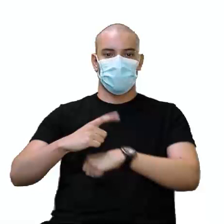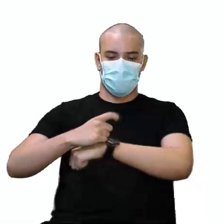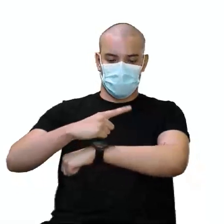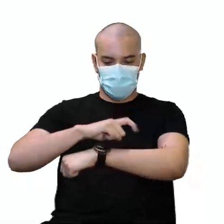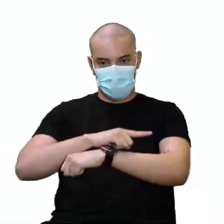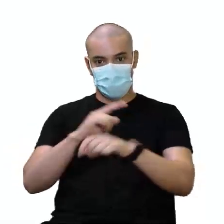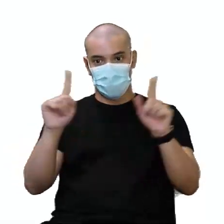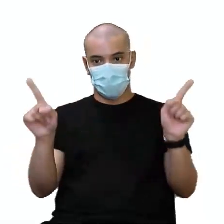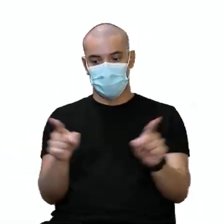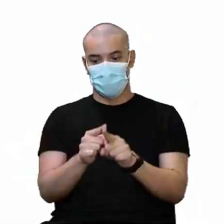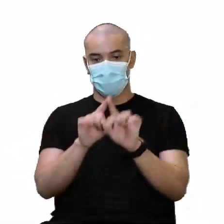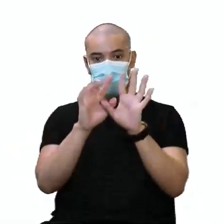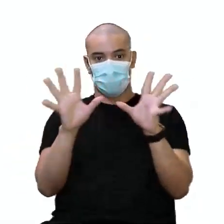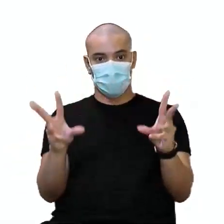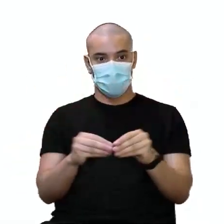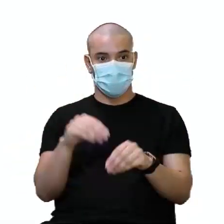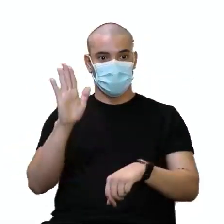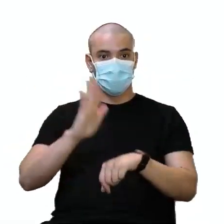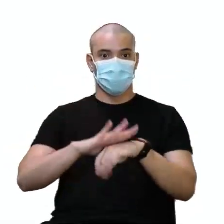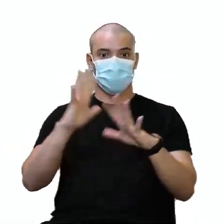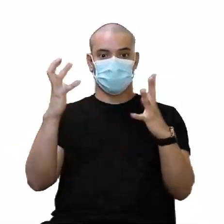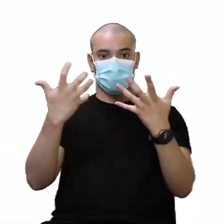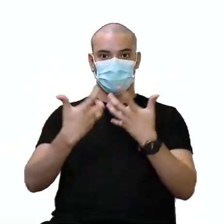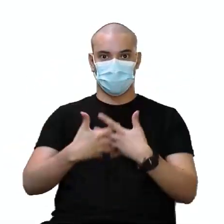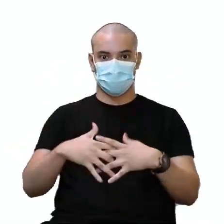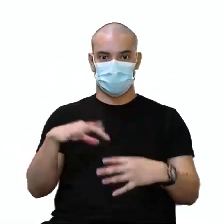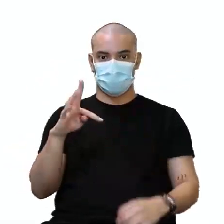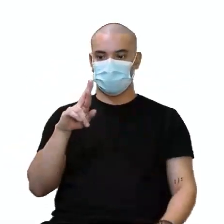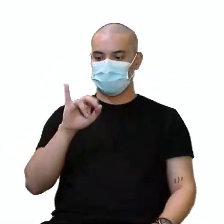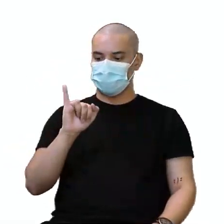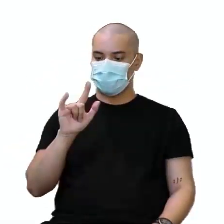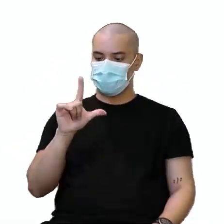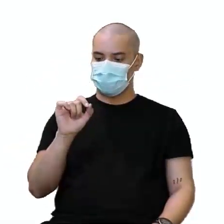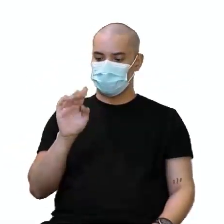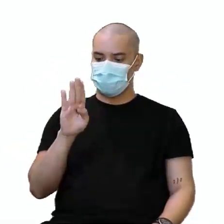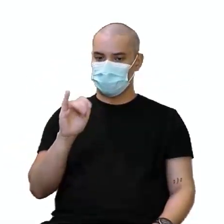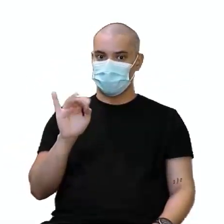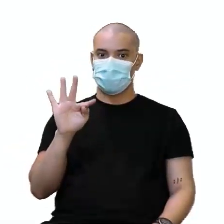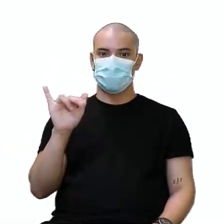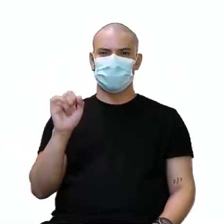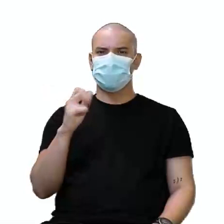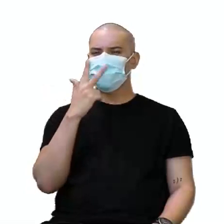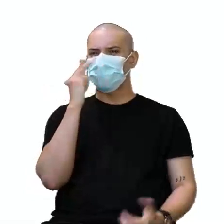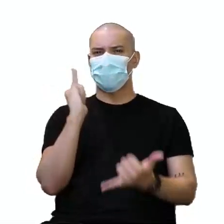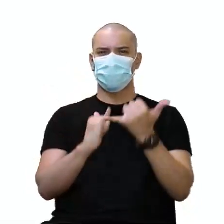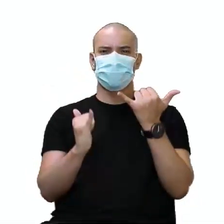invertebradas mais complexas, como os trilobitas. Parece uma barata